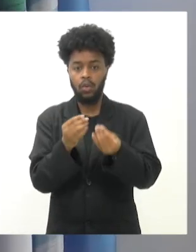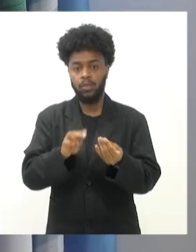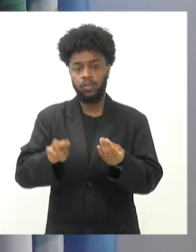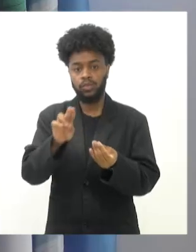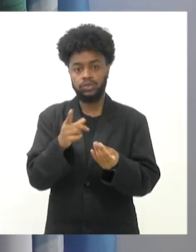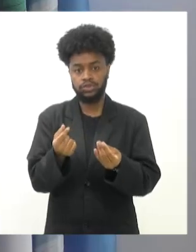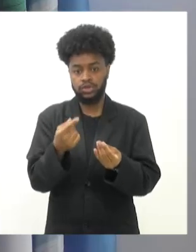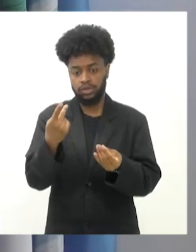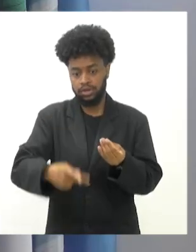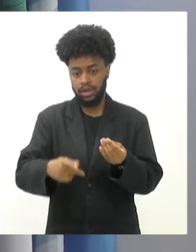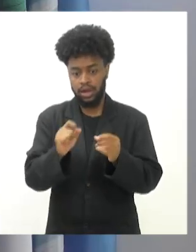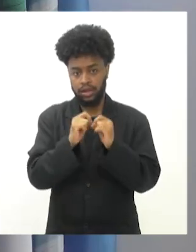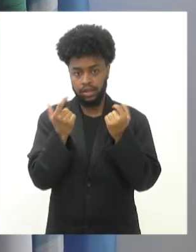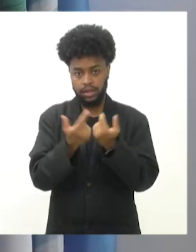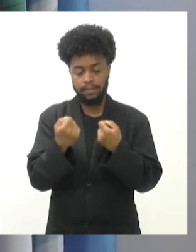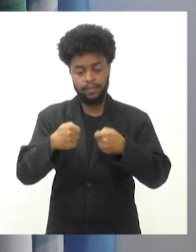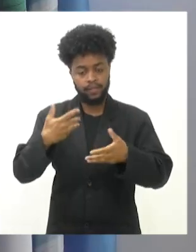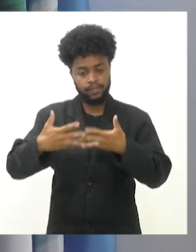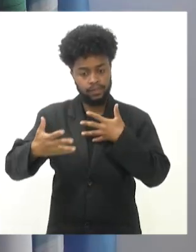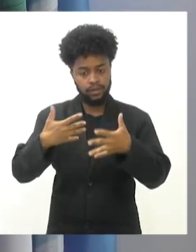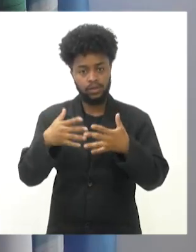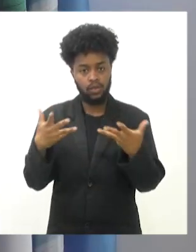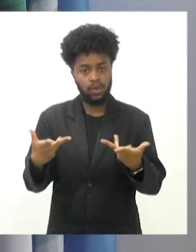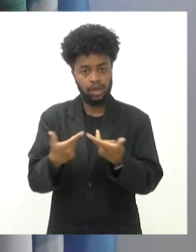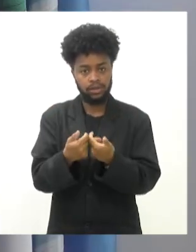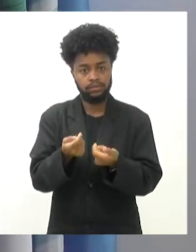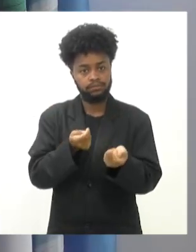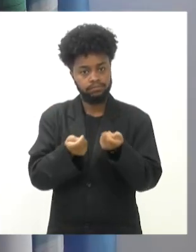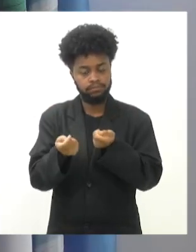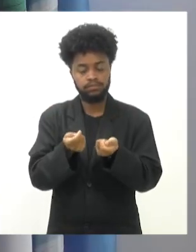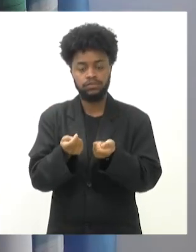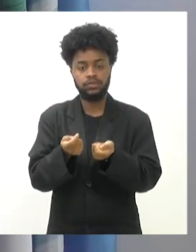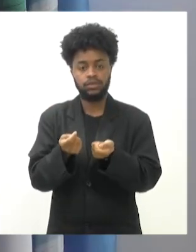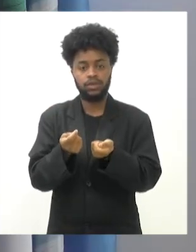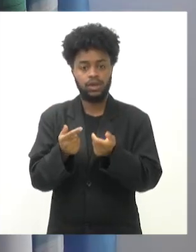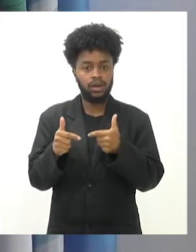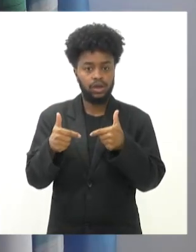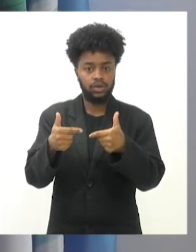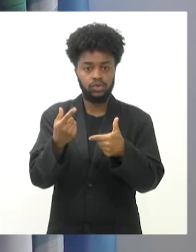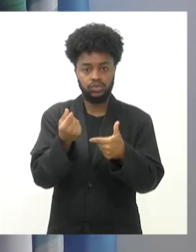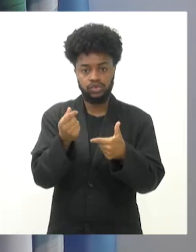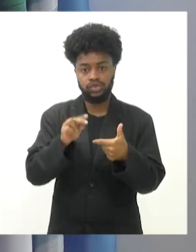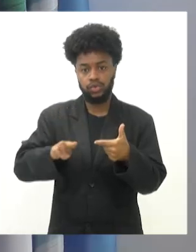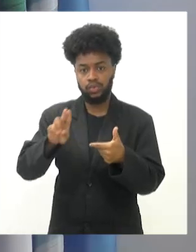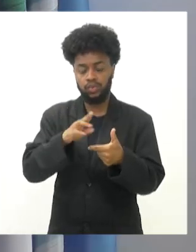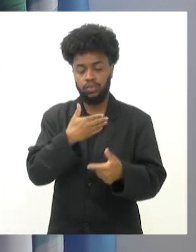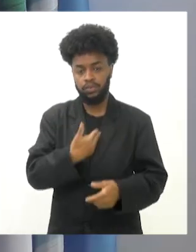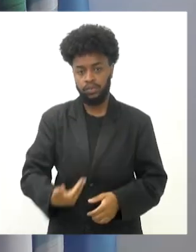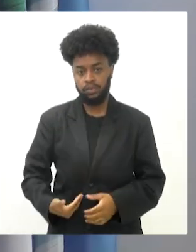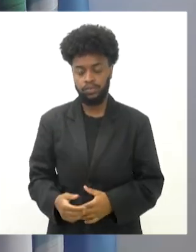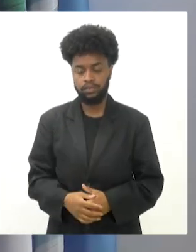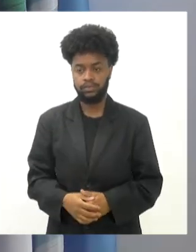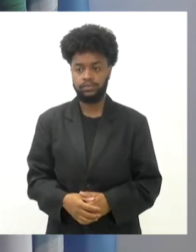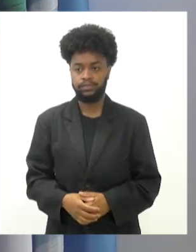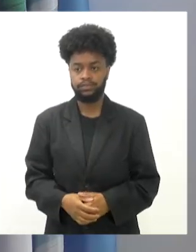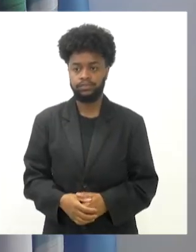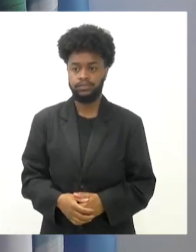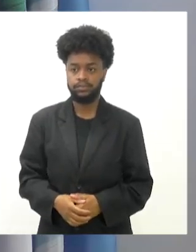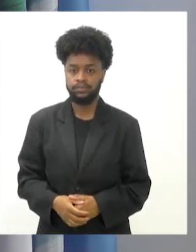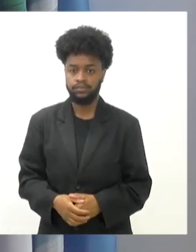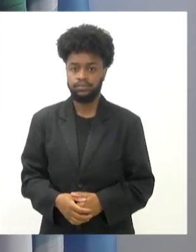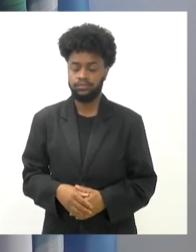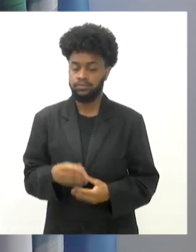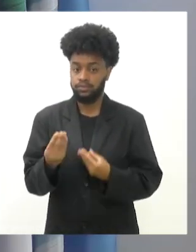Assembleia Legislativa, transparência, eficiência e economicidade na execução dos recursos públicos. Para a instrução desse